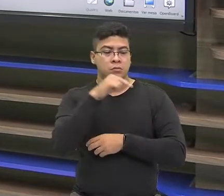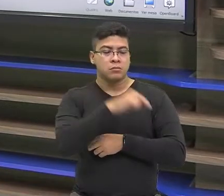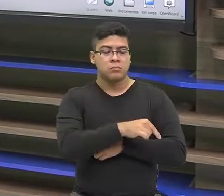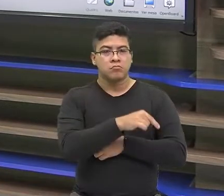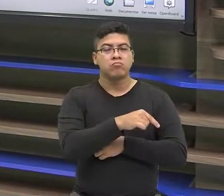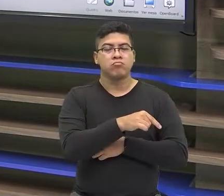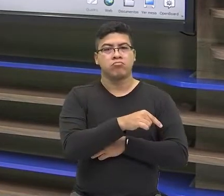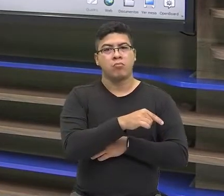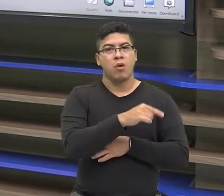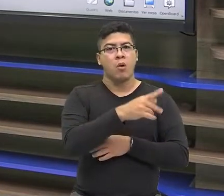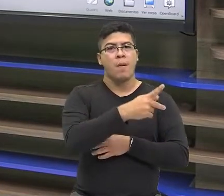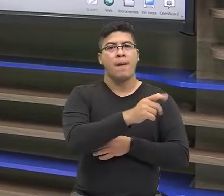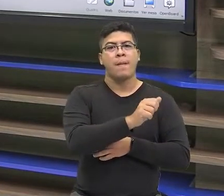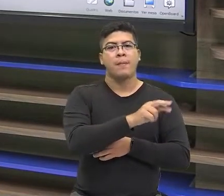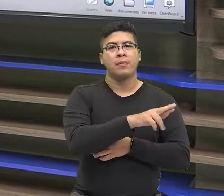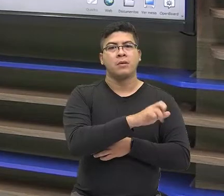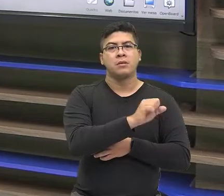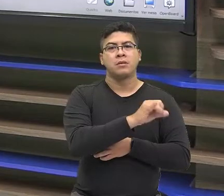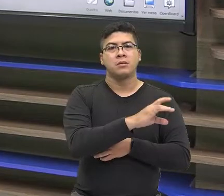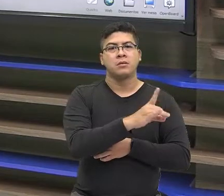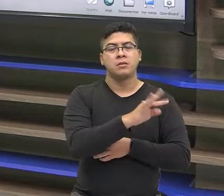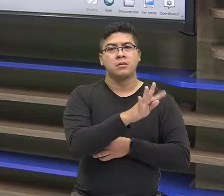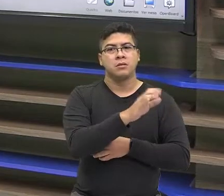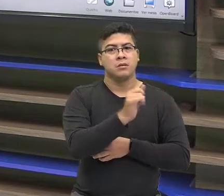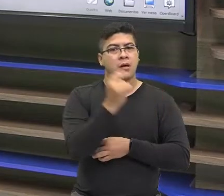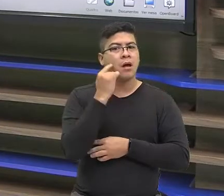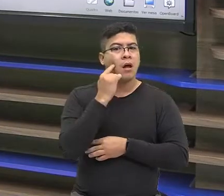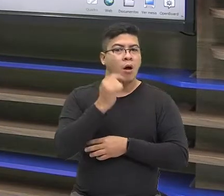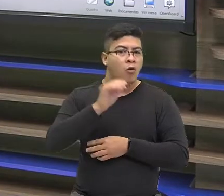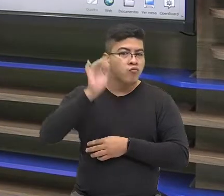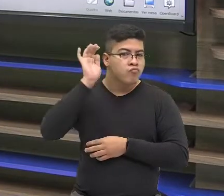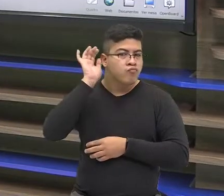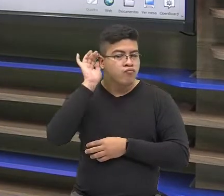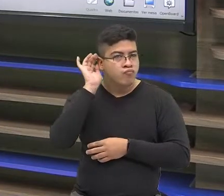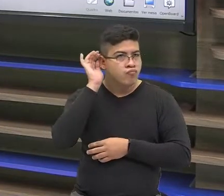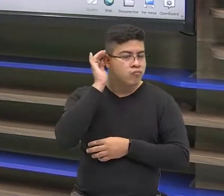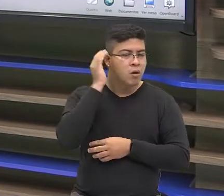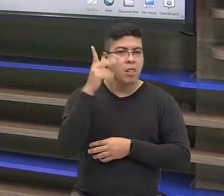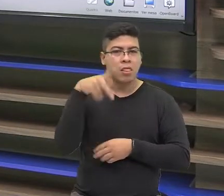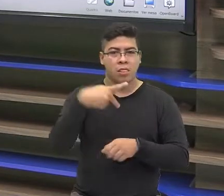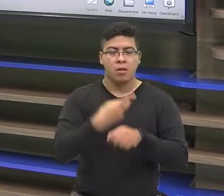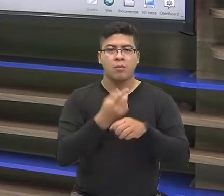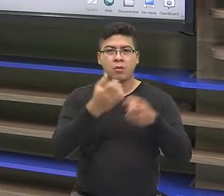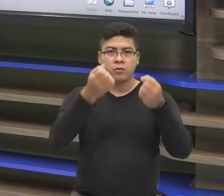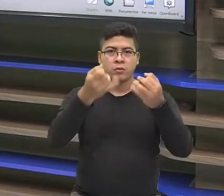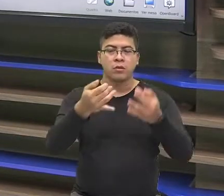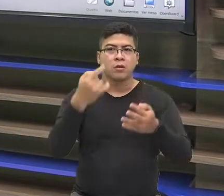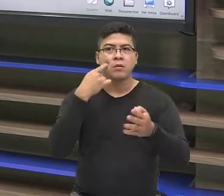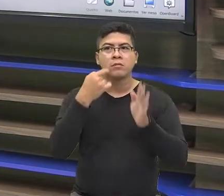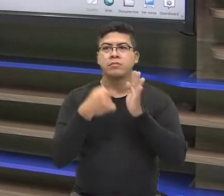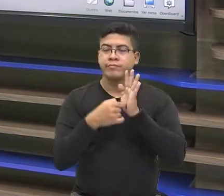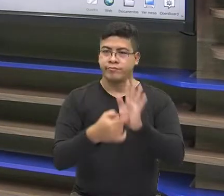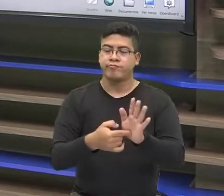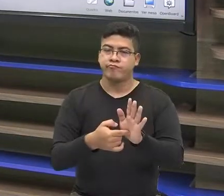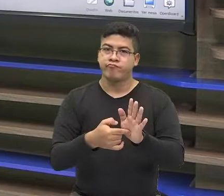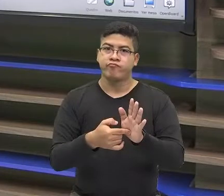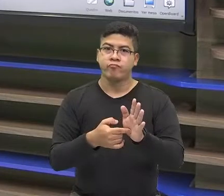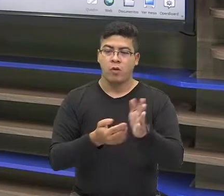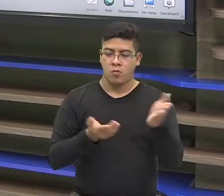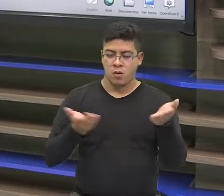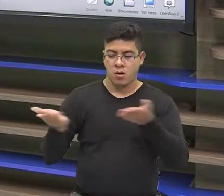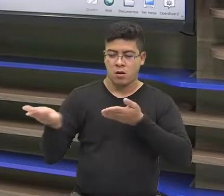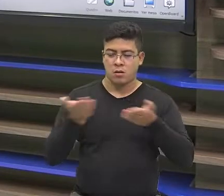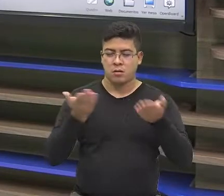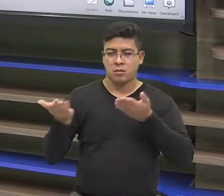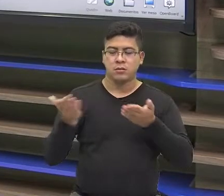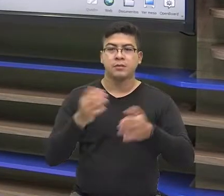desse livro, Urupês, que é a orelha de pau. Daqui a pouquinho eu vou mostrar a imagem para vocês. Então, ele faz essa associação.